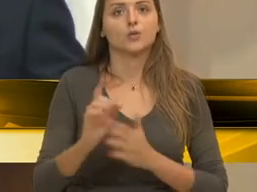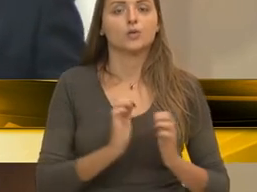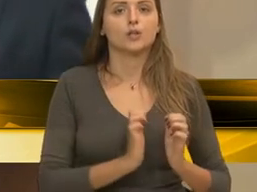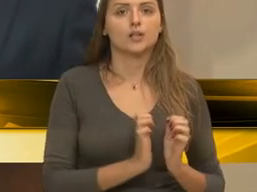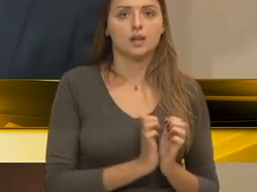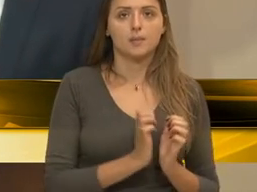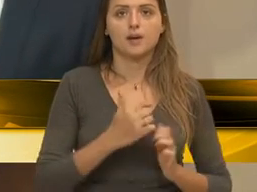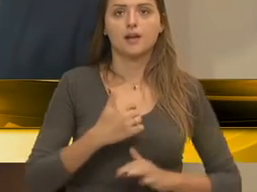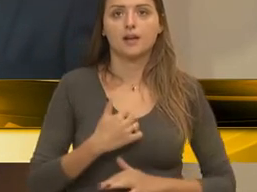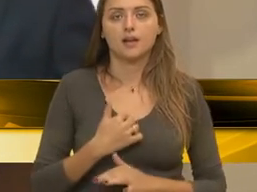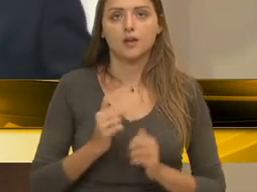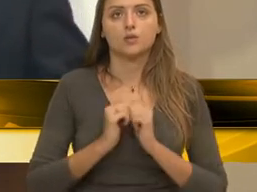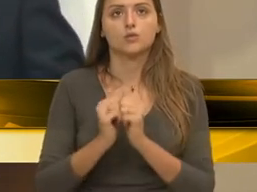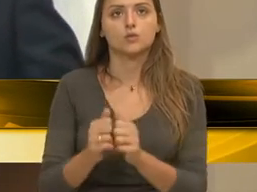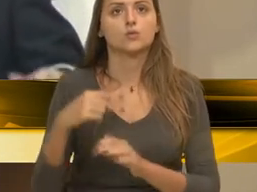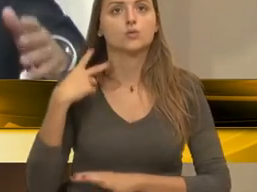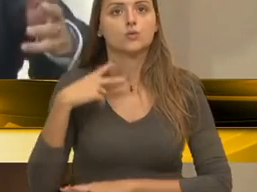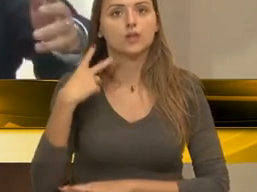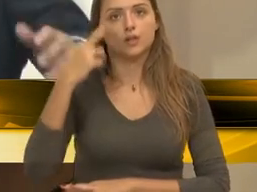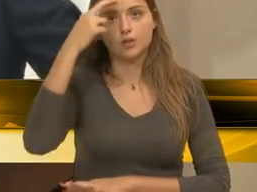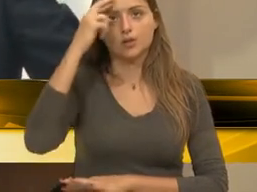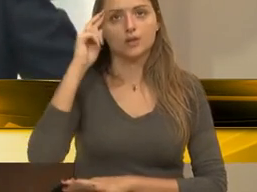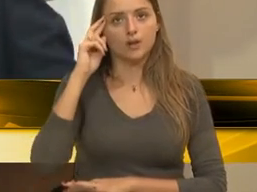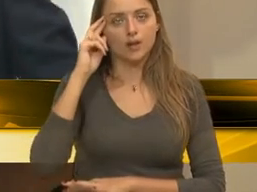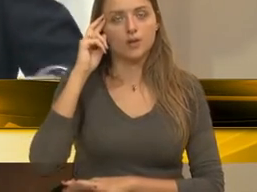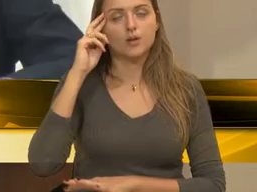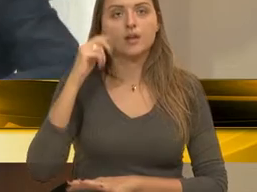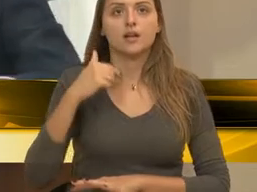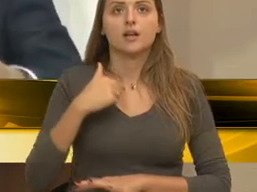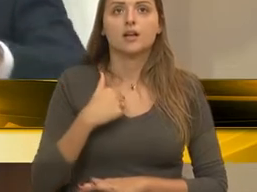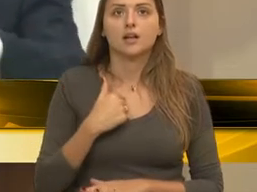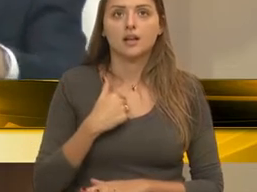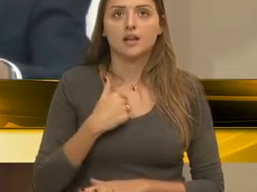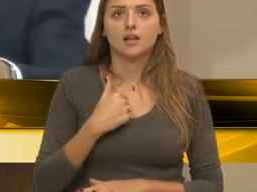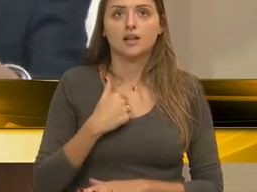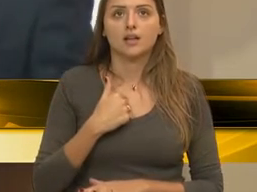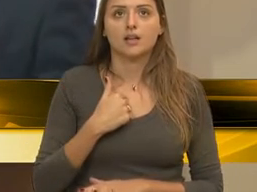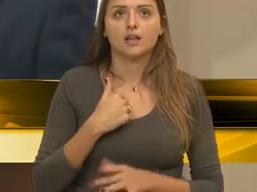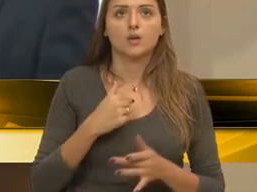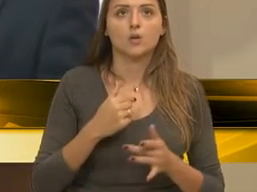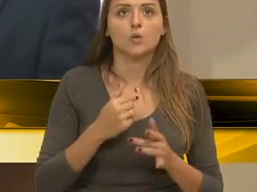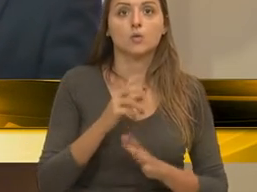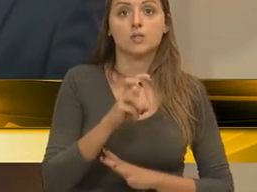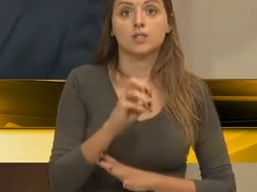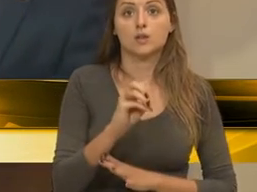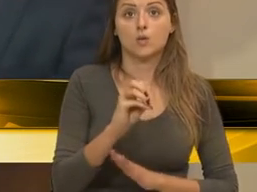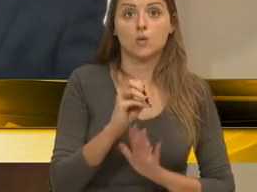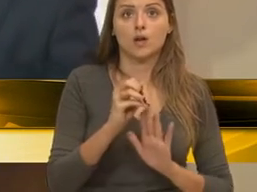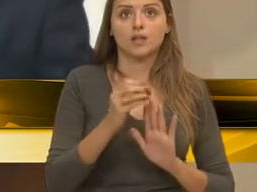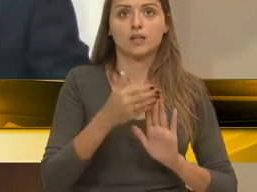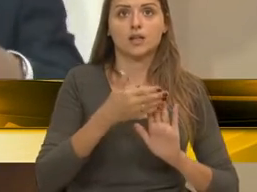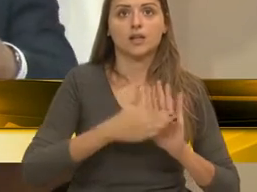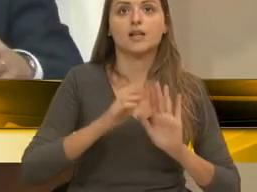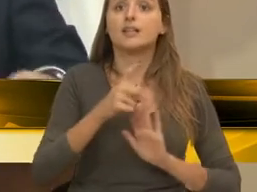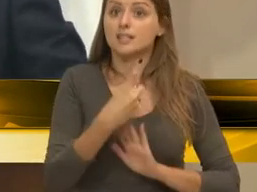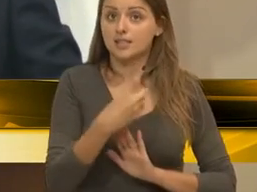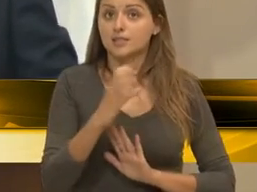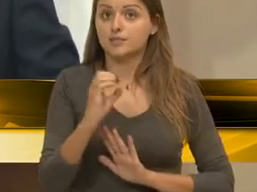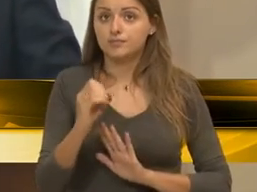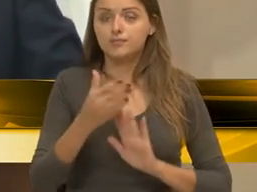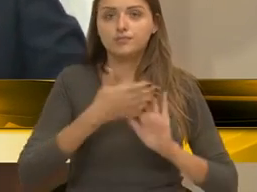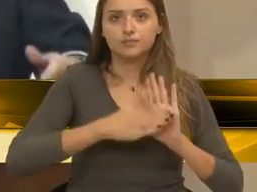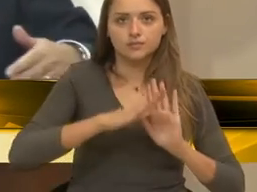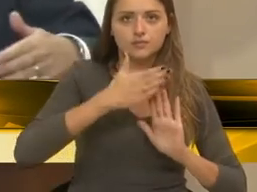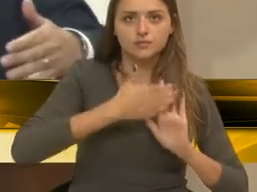vereador Rafael Bueno, e lá eu peguei 50 calendários, 100 calendários, ou melhor, 100